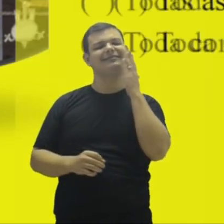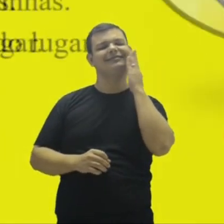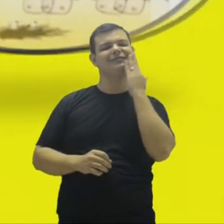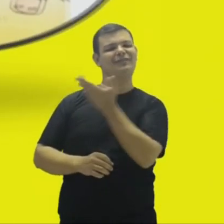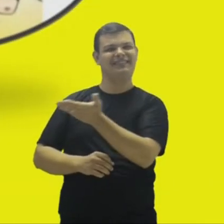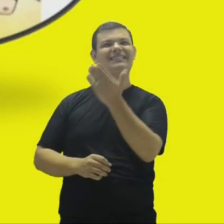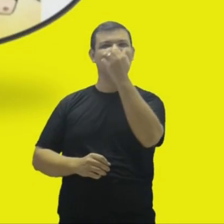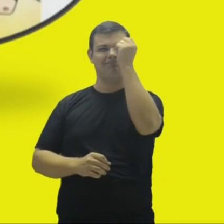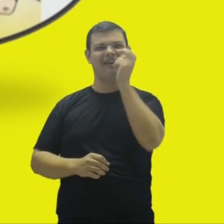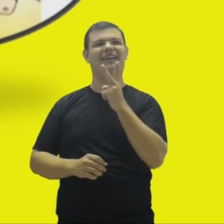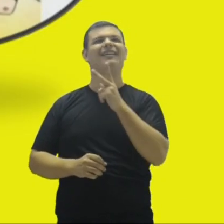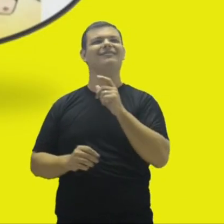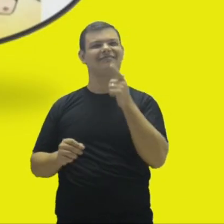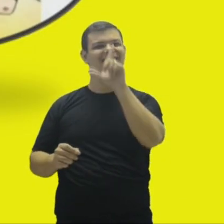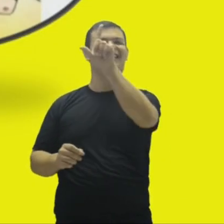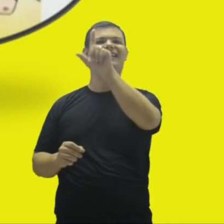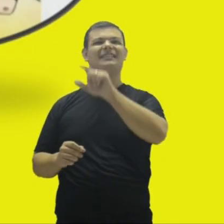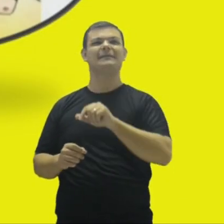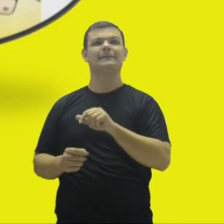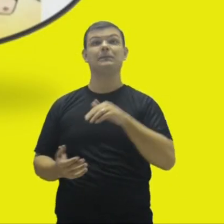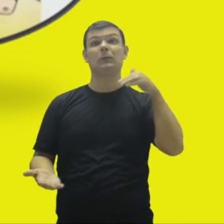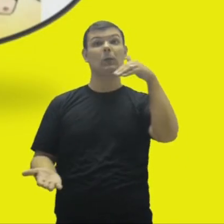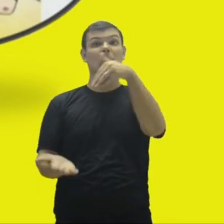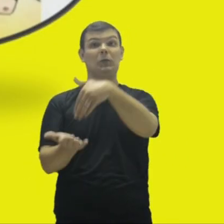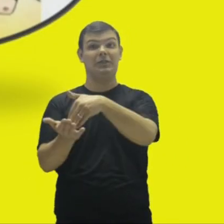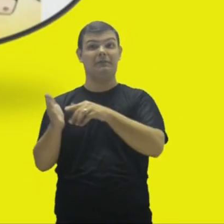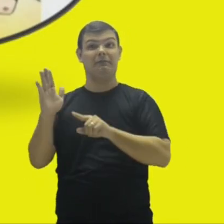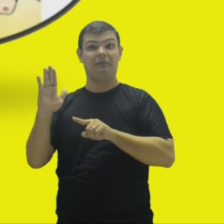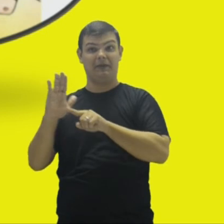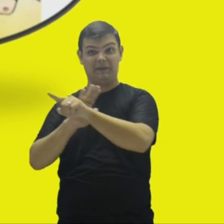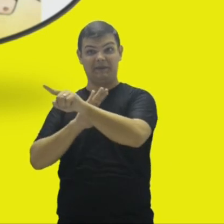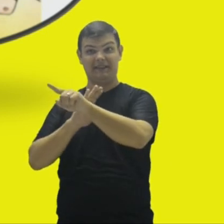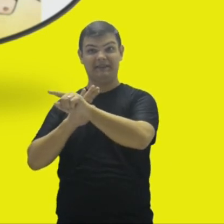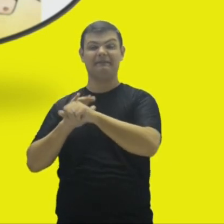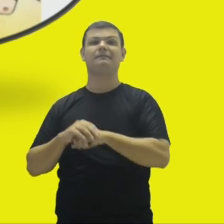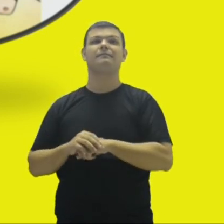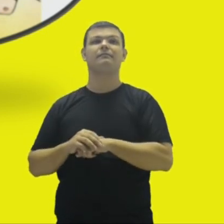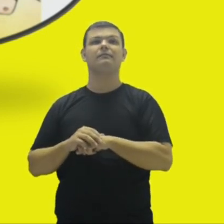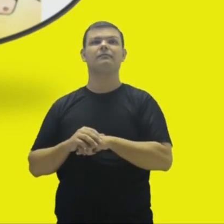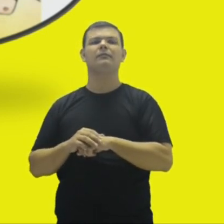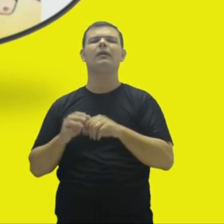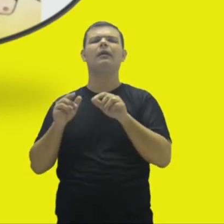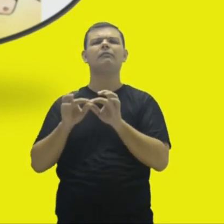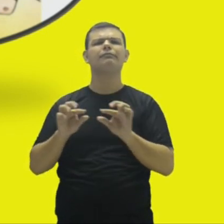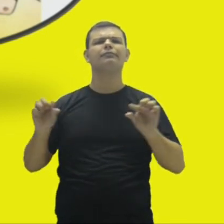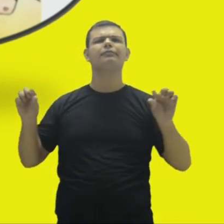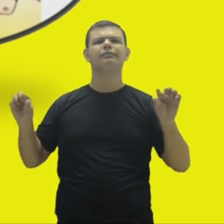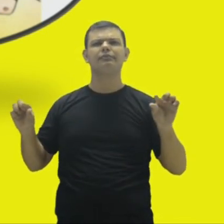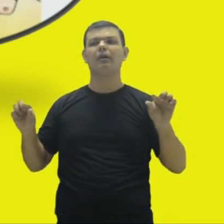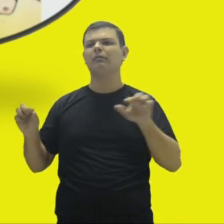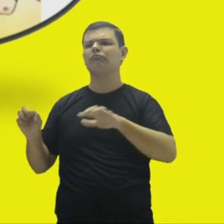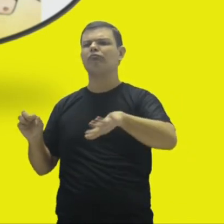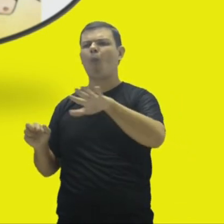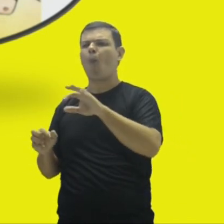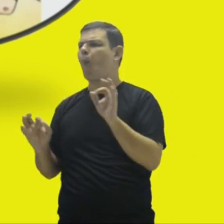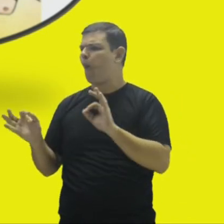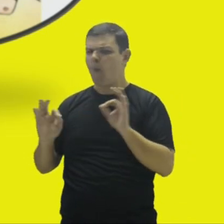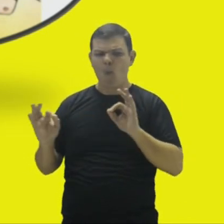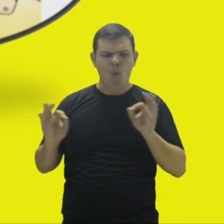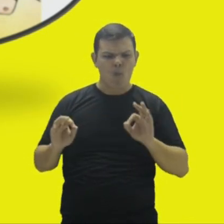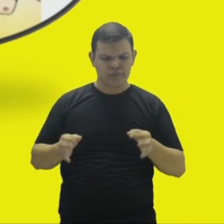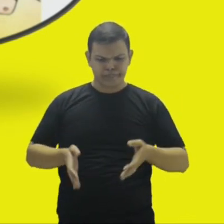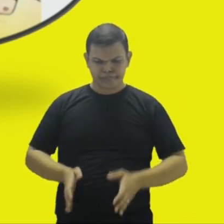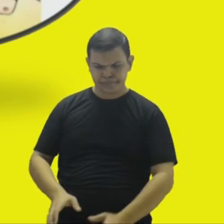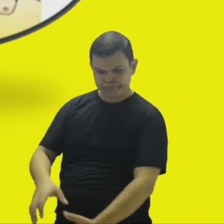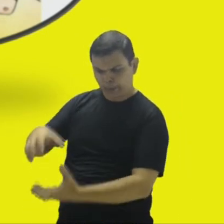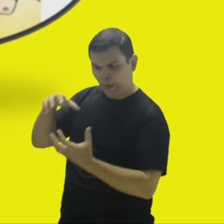fácil. Última questão. No trecho, Nenhuma delas tinha jamais botado um